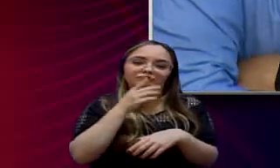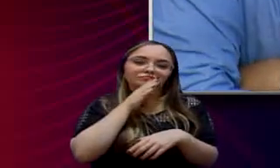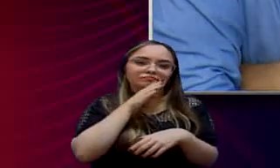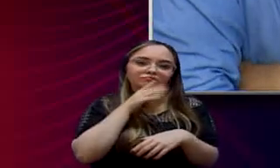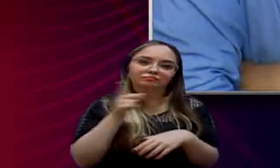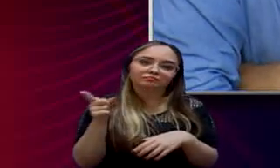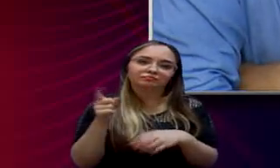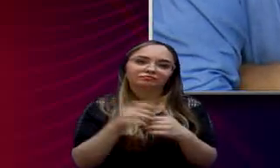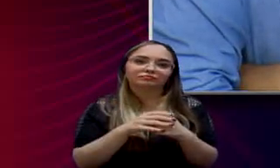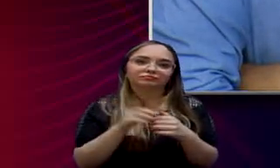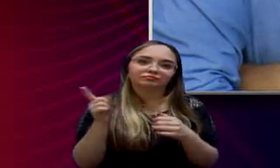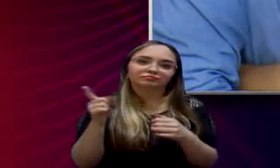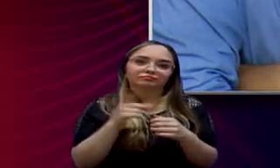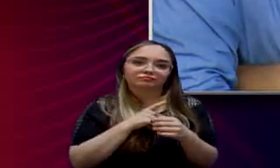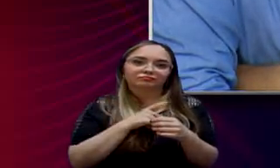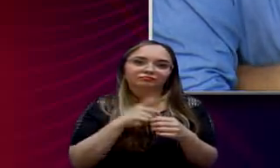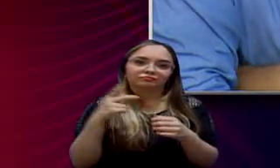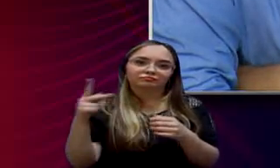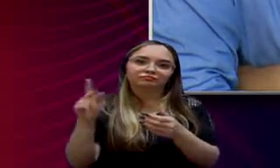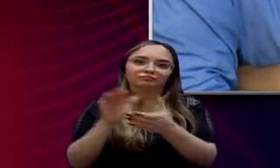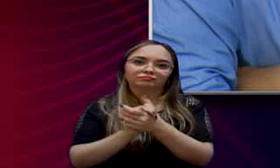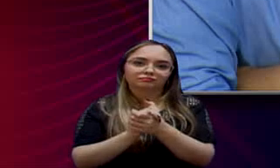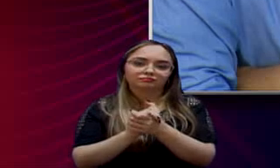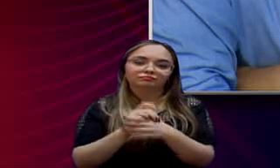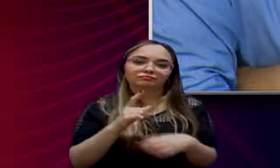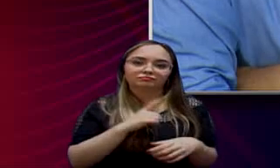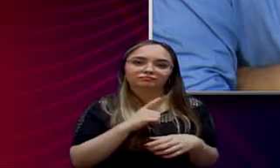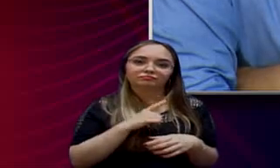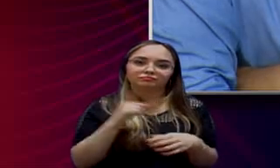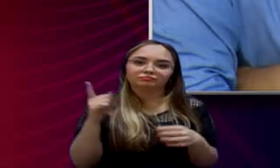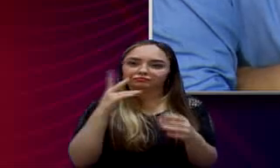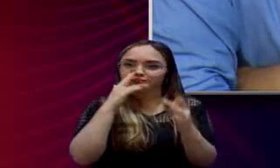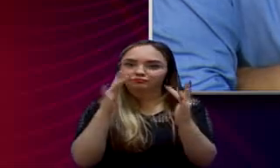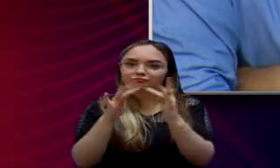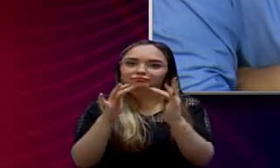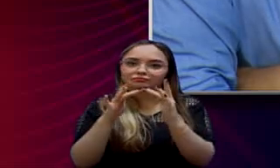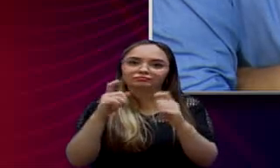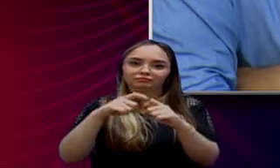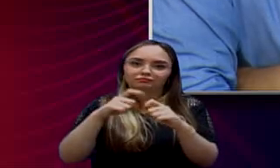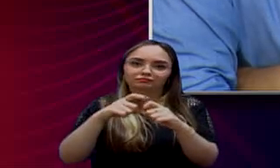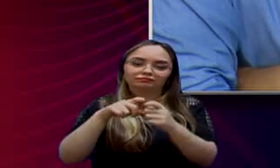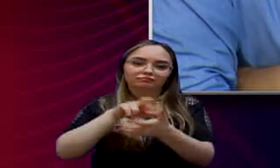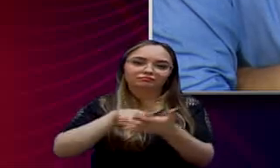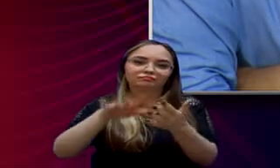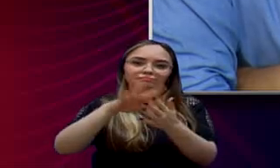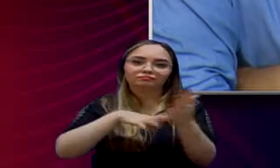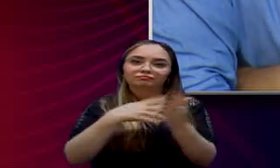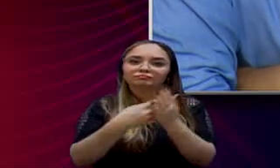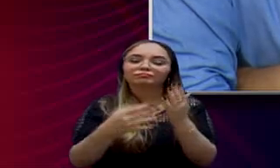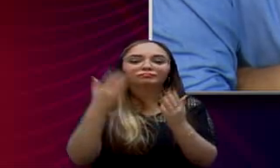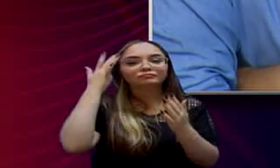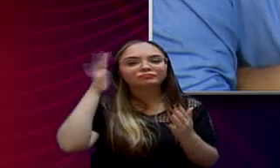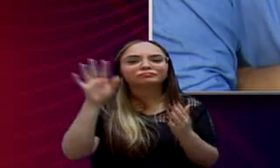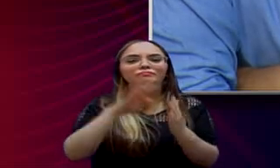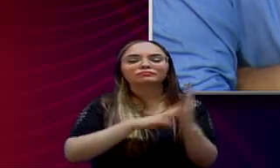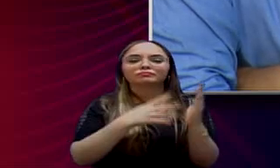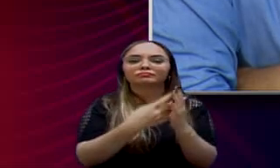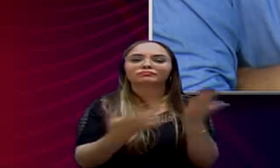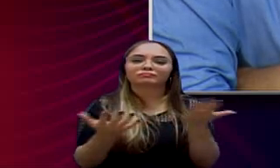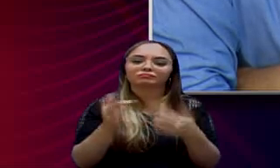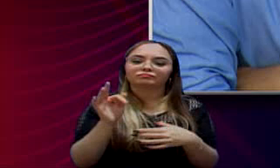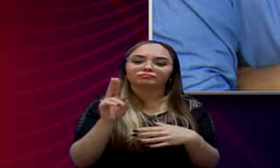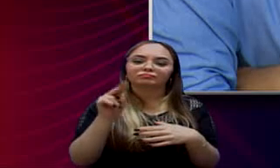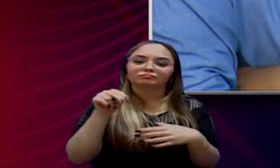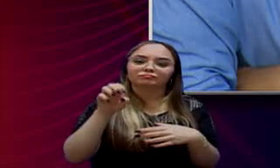ela tem o companheiro dela Doutor Ismael Então ela tem contato direto com cosméticos a tabela eu não sei se a tabela hoje da